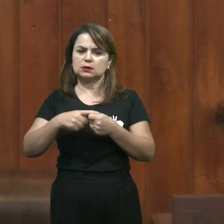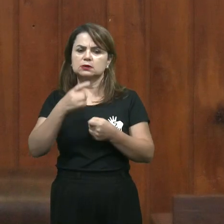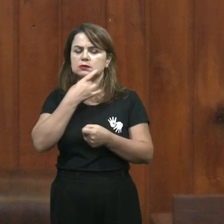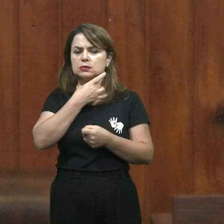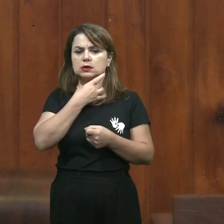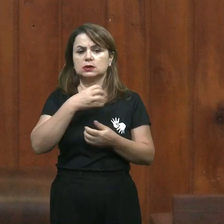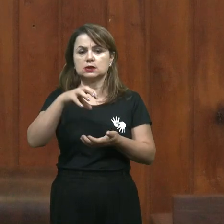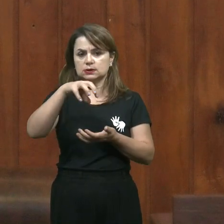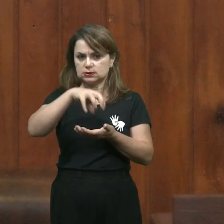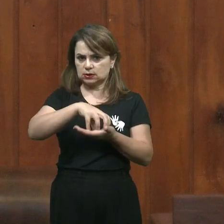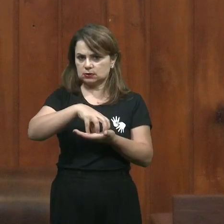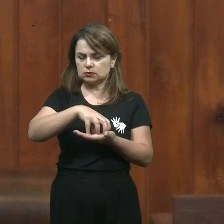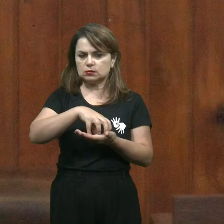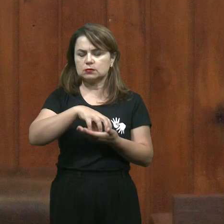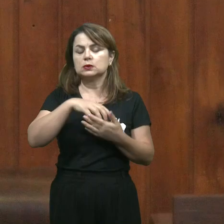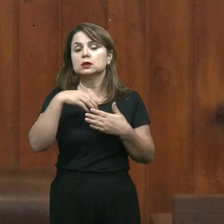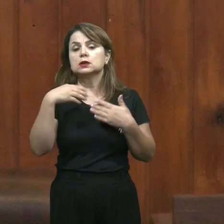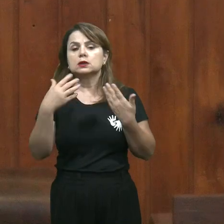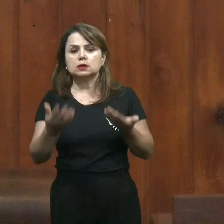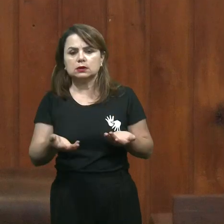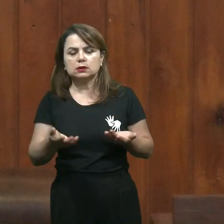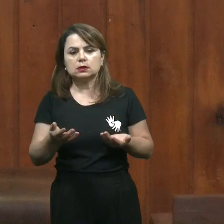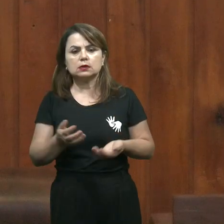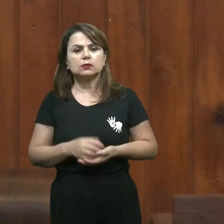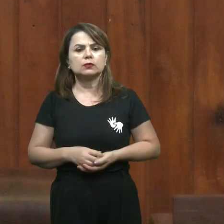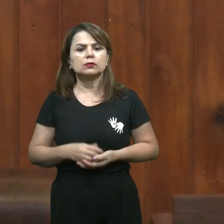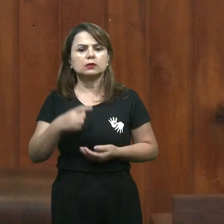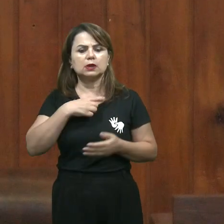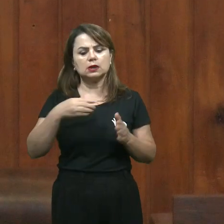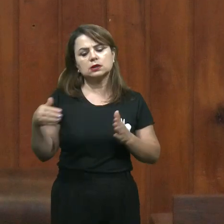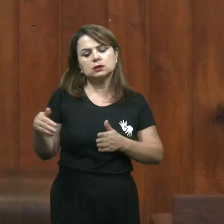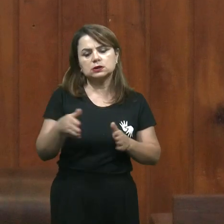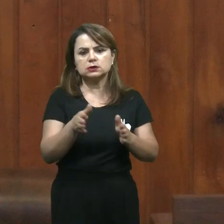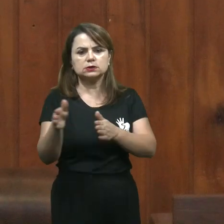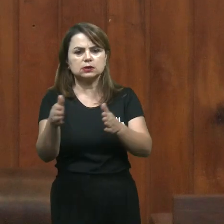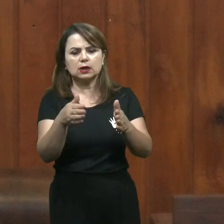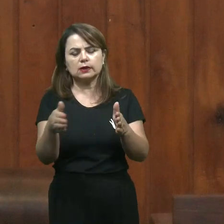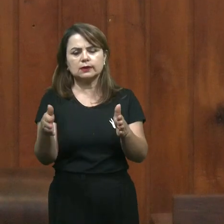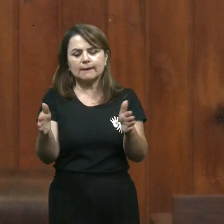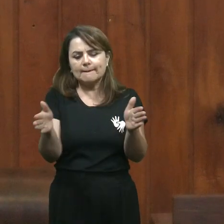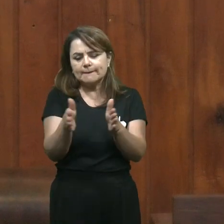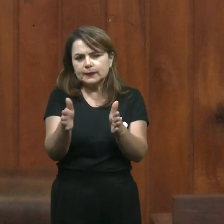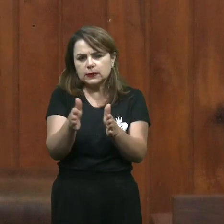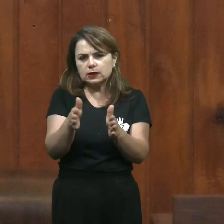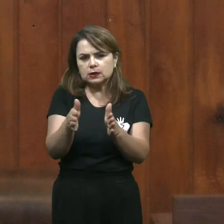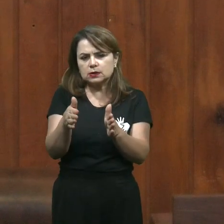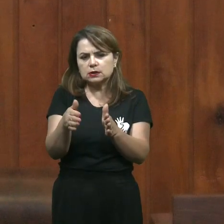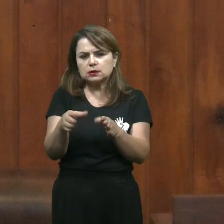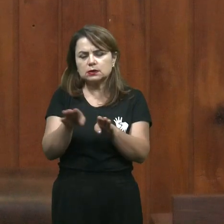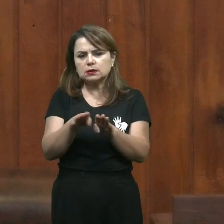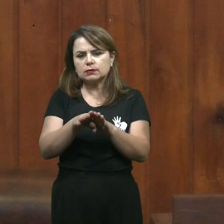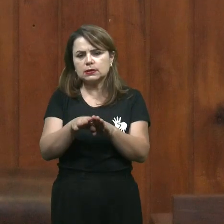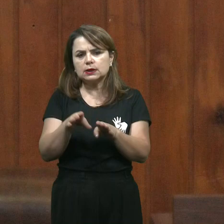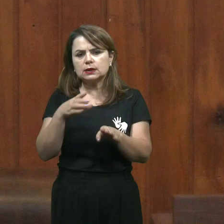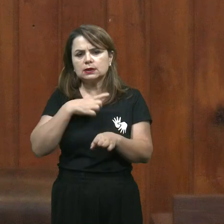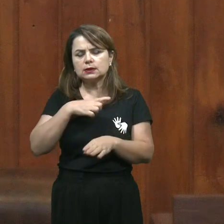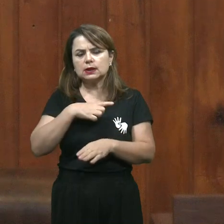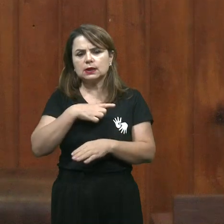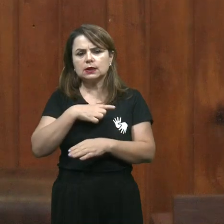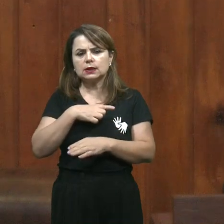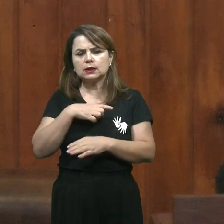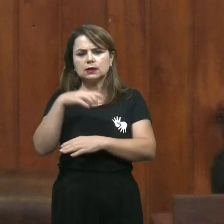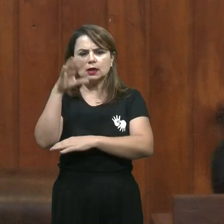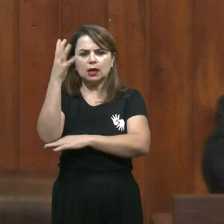nos centros. Ali tem uma estrada que está apertada, bambus, tiveram ali um